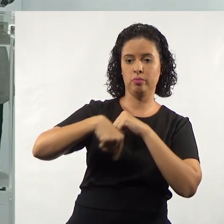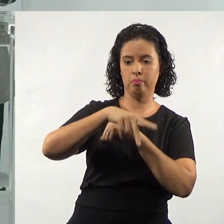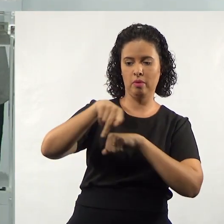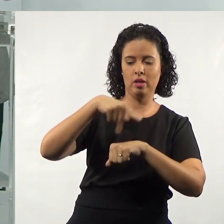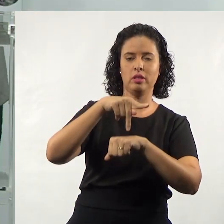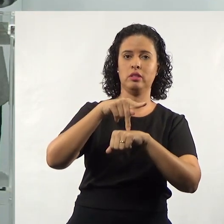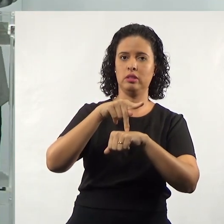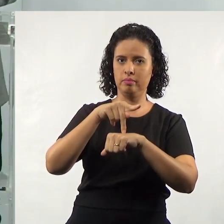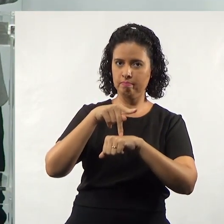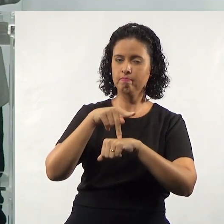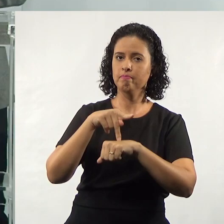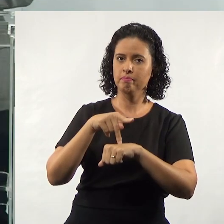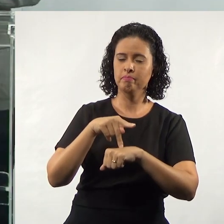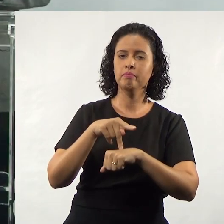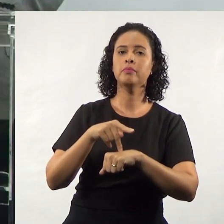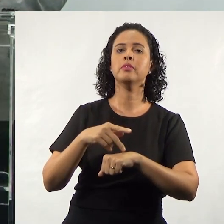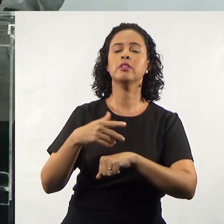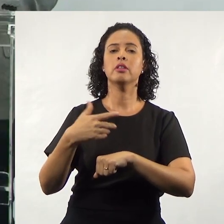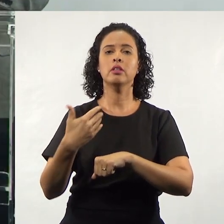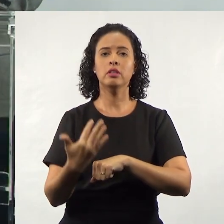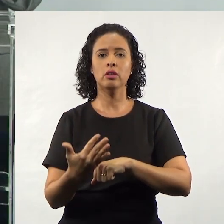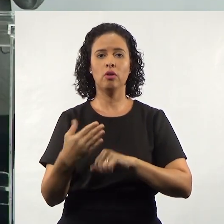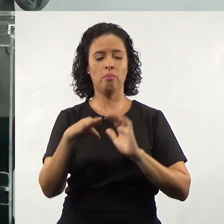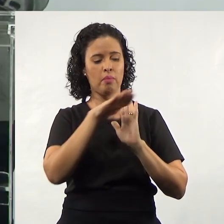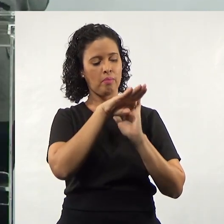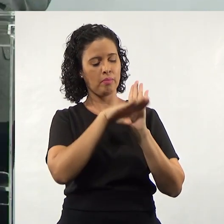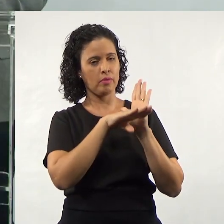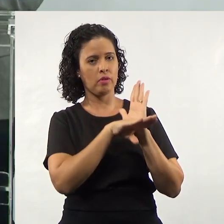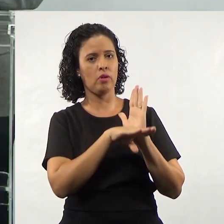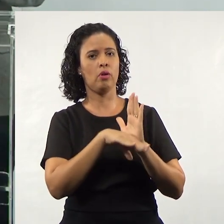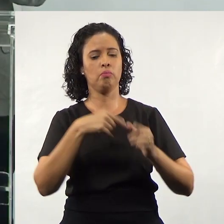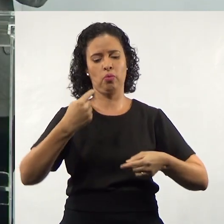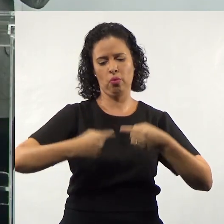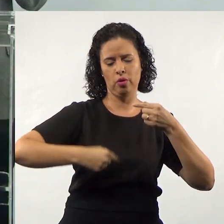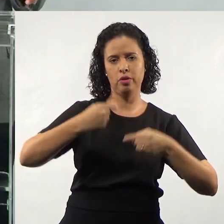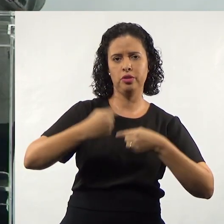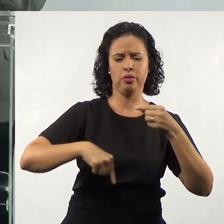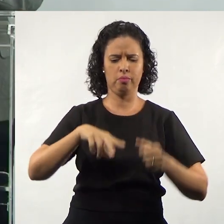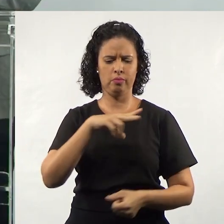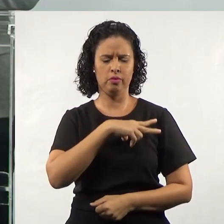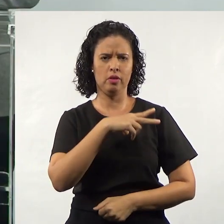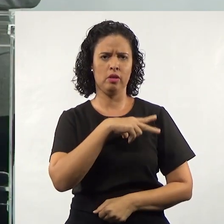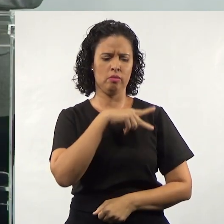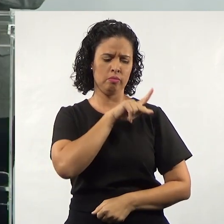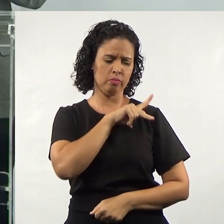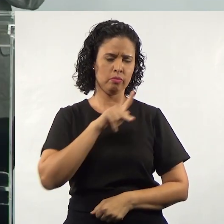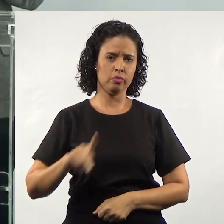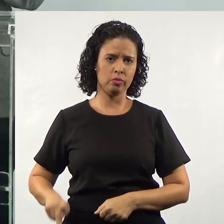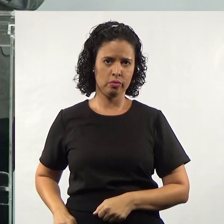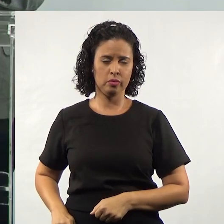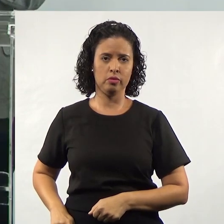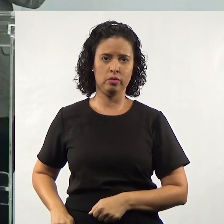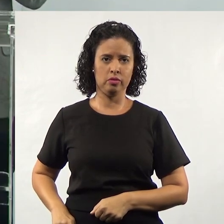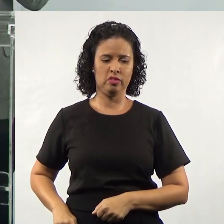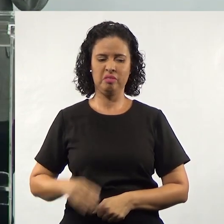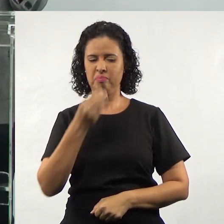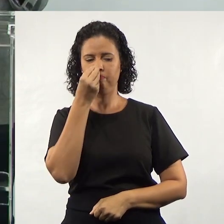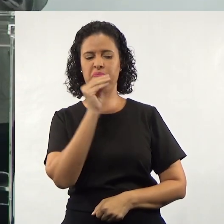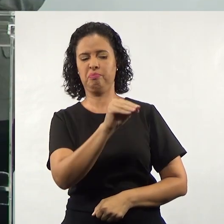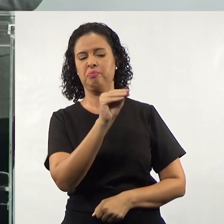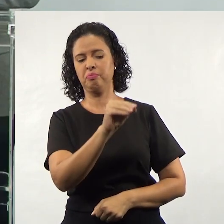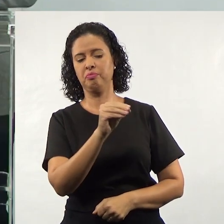jamais, tá? Os programas políticos, os programas privados, públicos e tudo mais deixariam